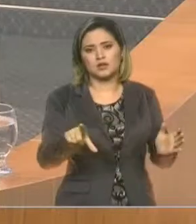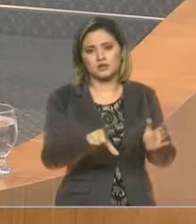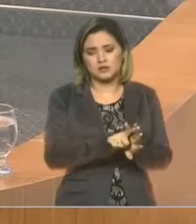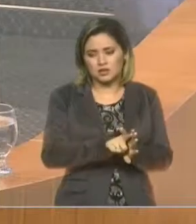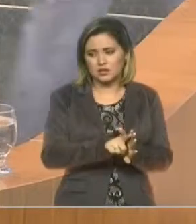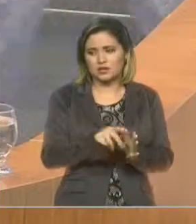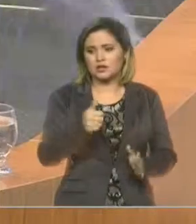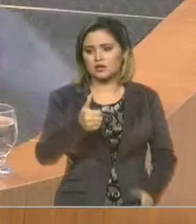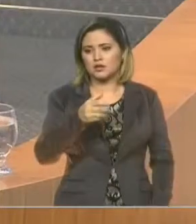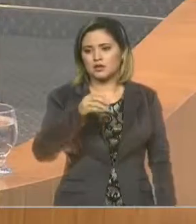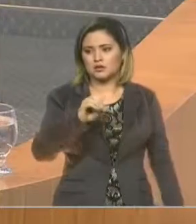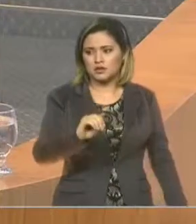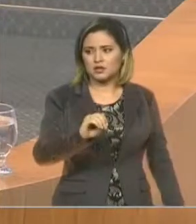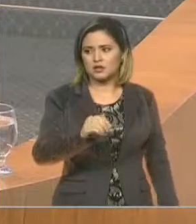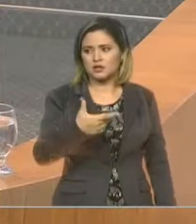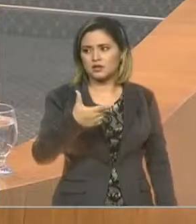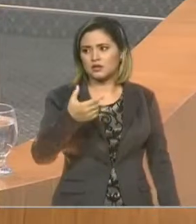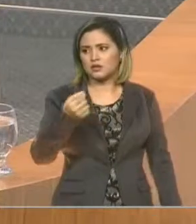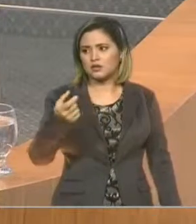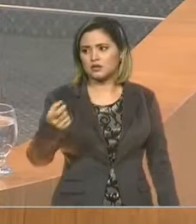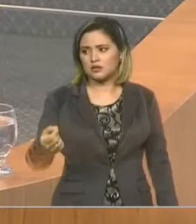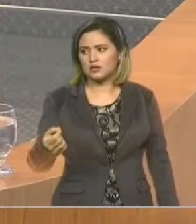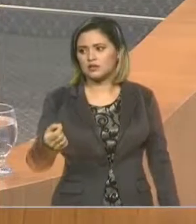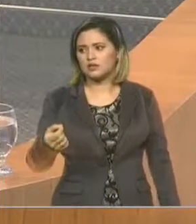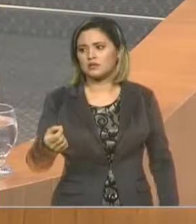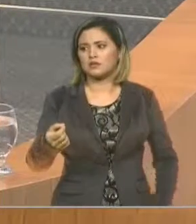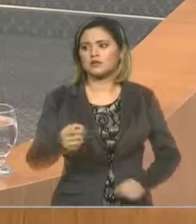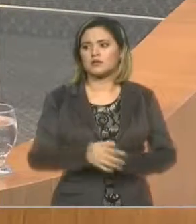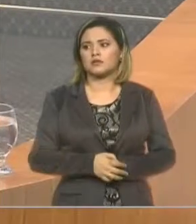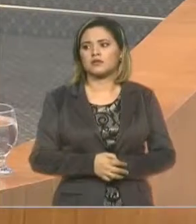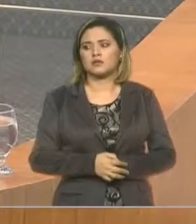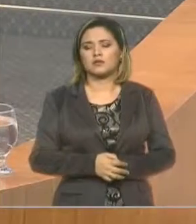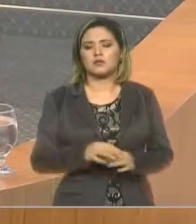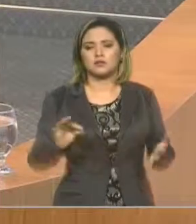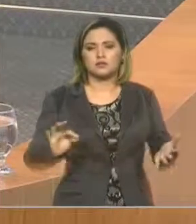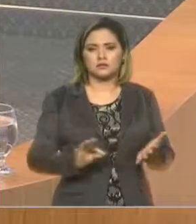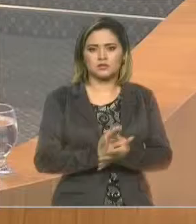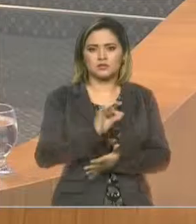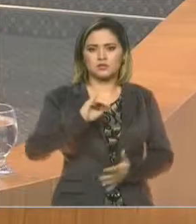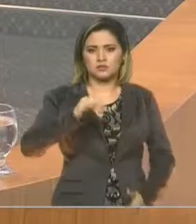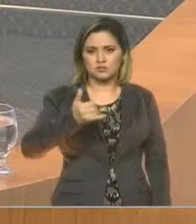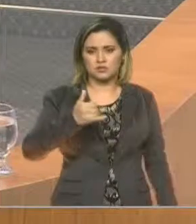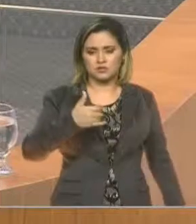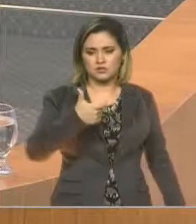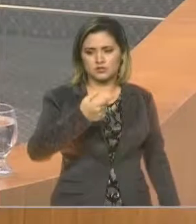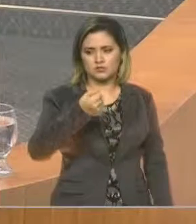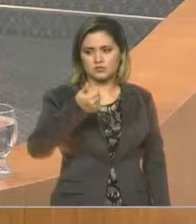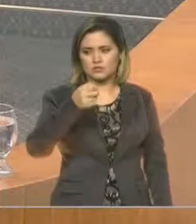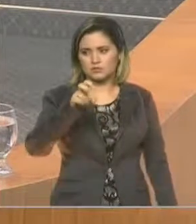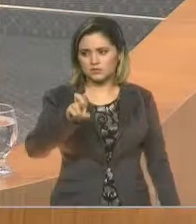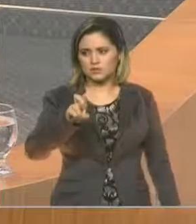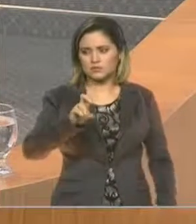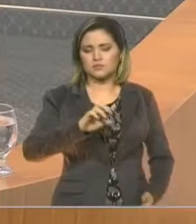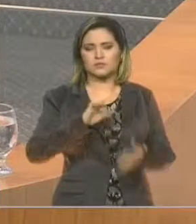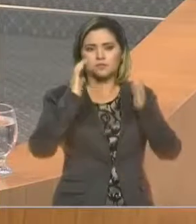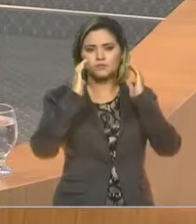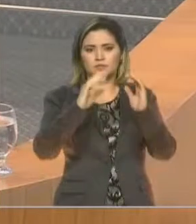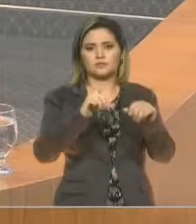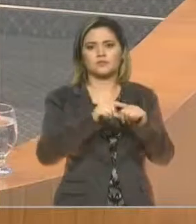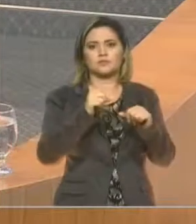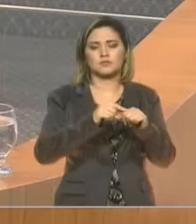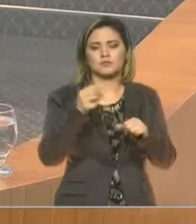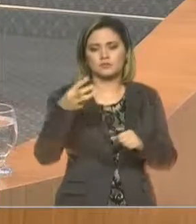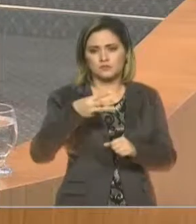10.200, sancionada em janeiro de 2015, ela tem 4 objetivos, de acordo com o artigo 3º. O